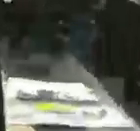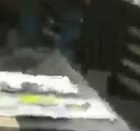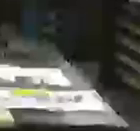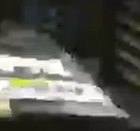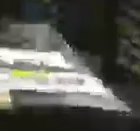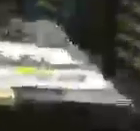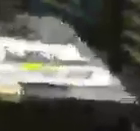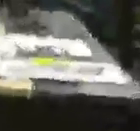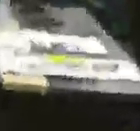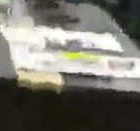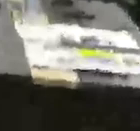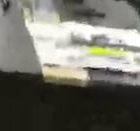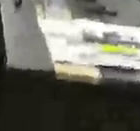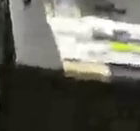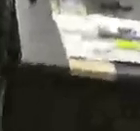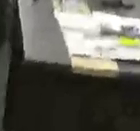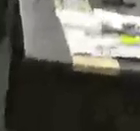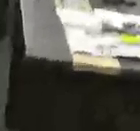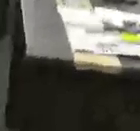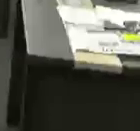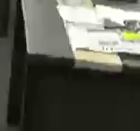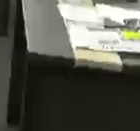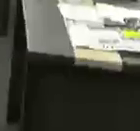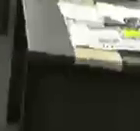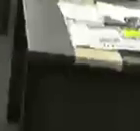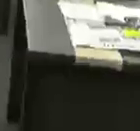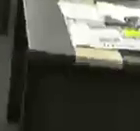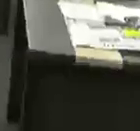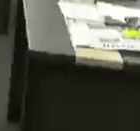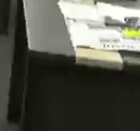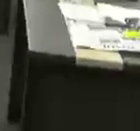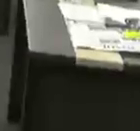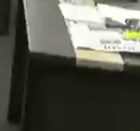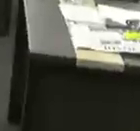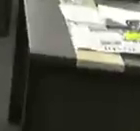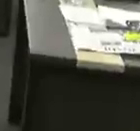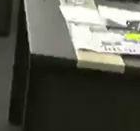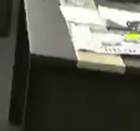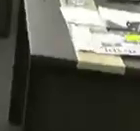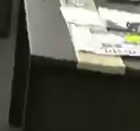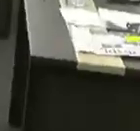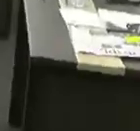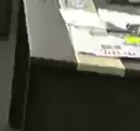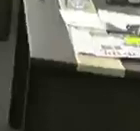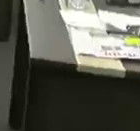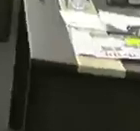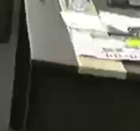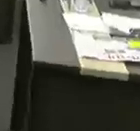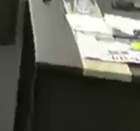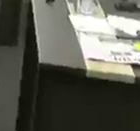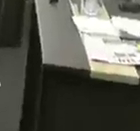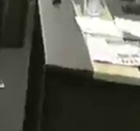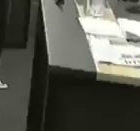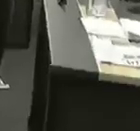Silvio Carvalho falando com a gente. A gente segue no intervalo aqui da sessão da Câmara Municipal. Daqui a pouco, 4